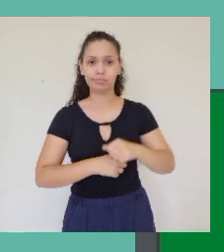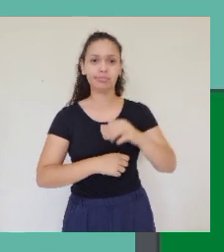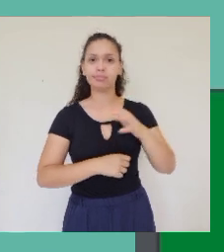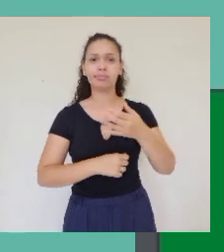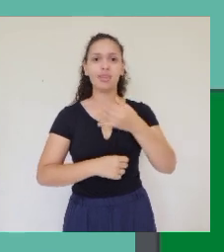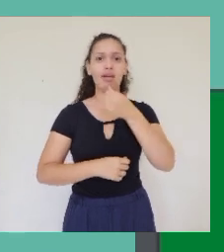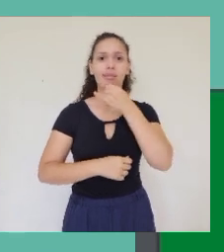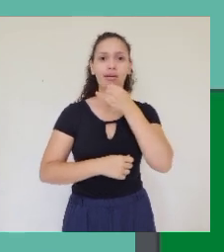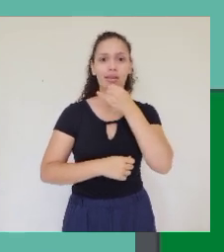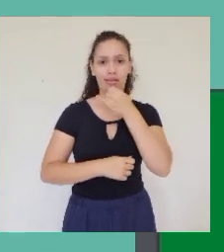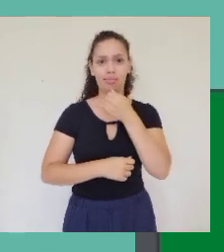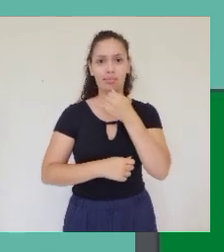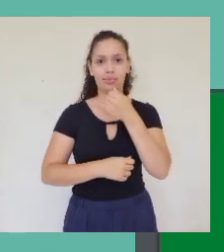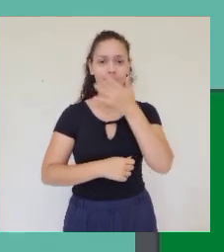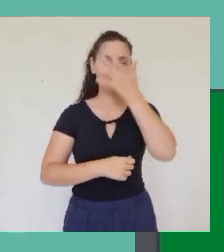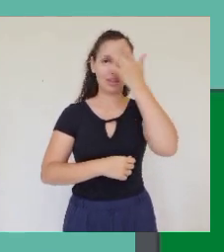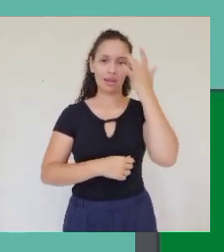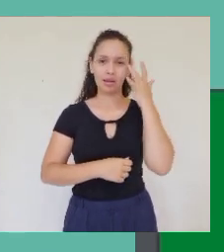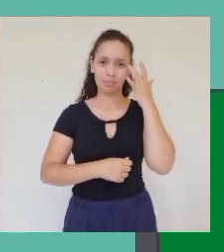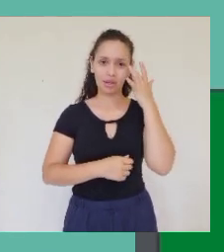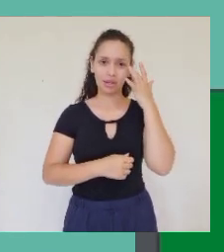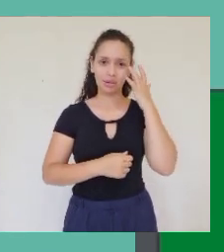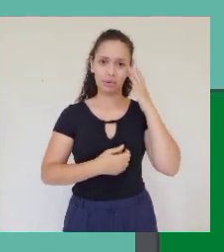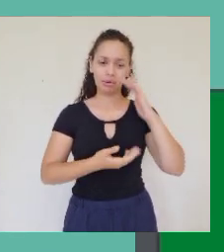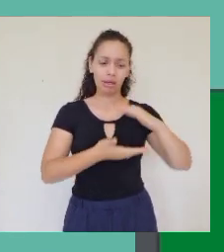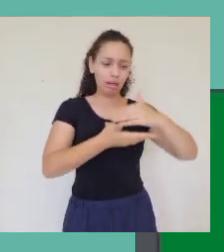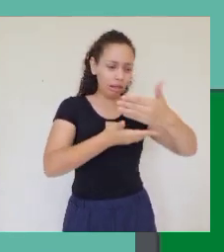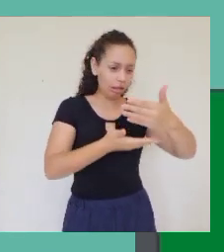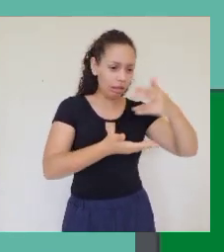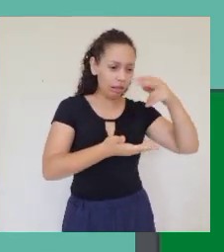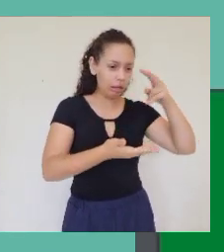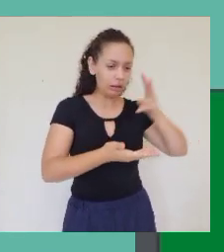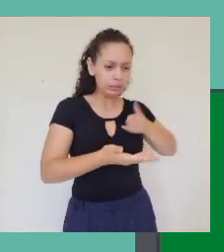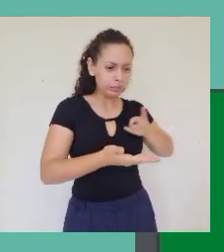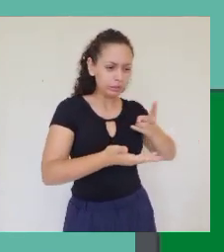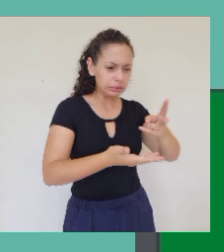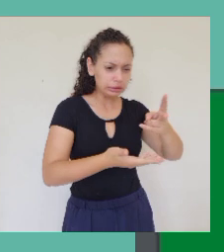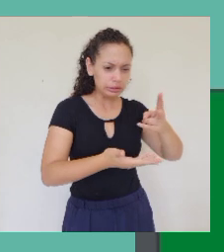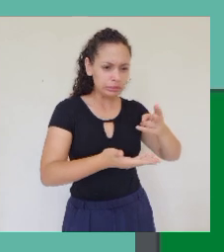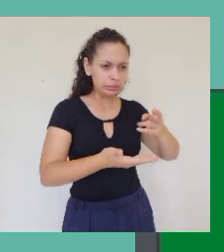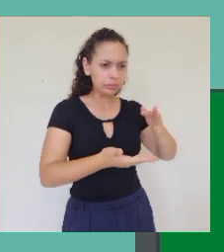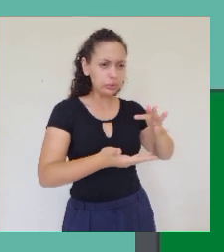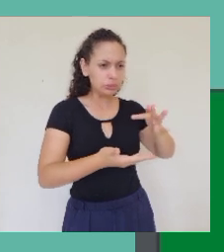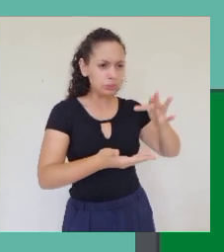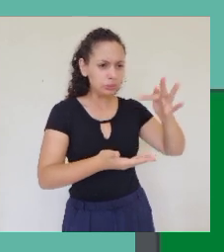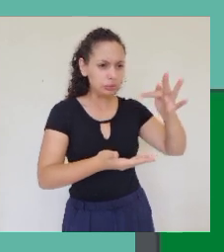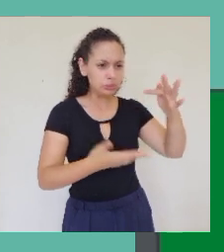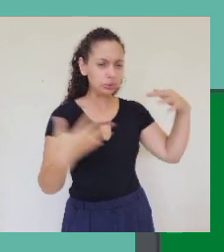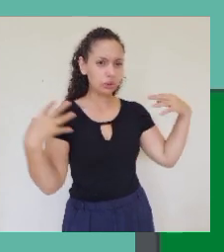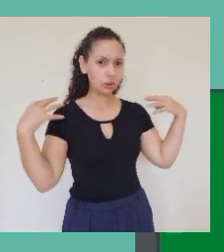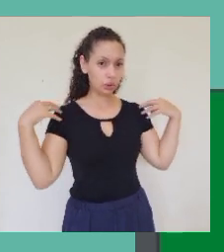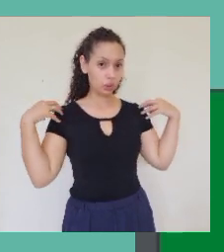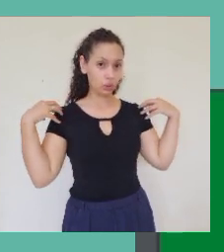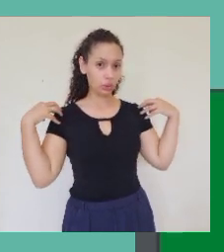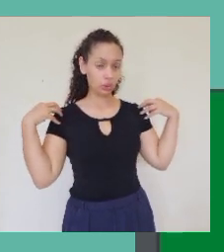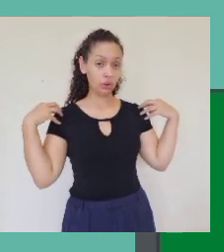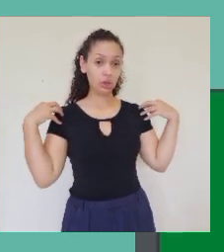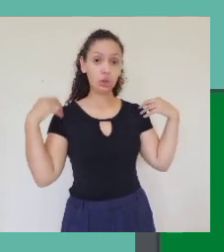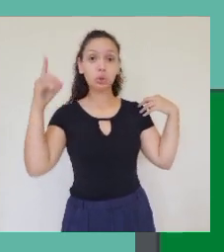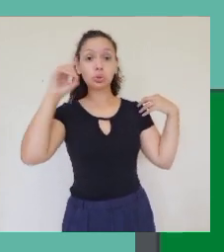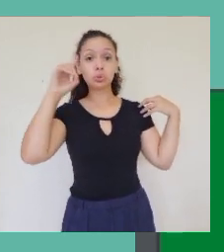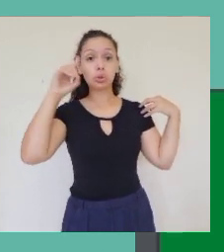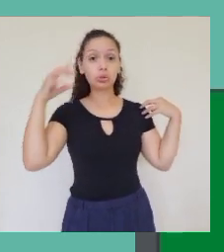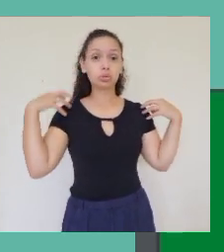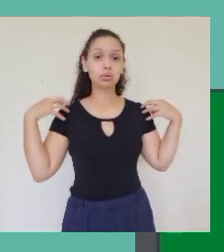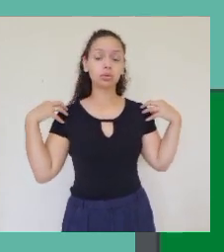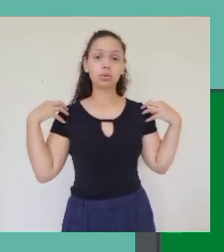passa muito tempo na frente da tela, ele não demora a começar a adotar essa postura no seu dia a dia quando não